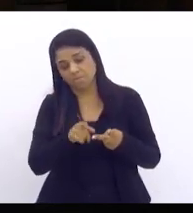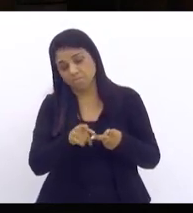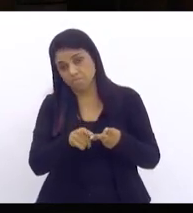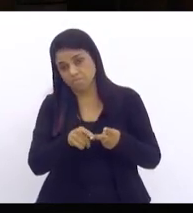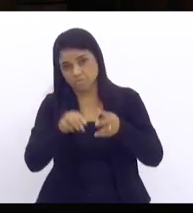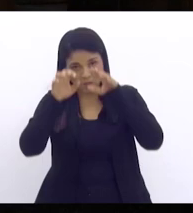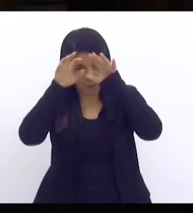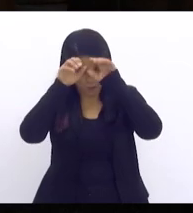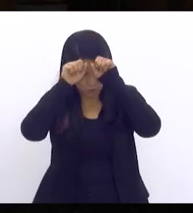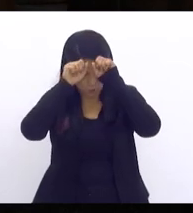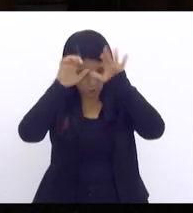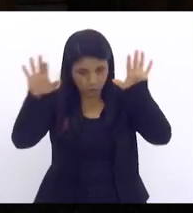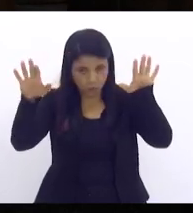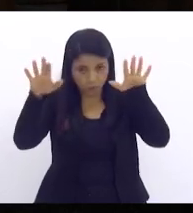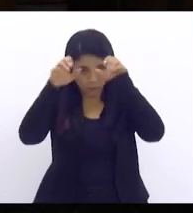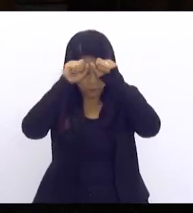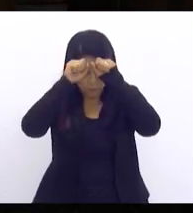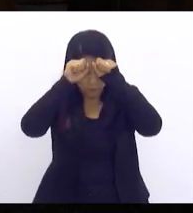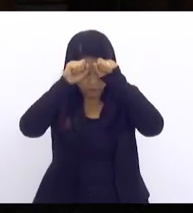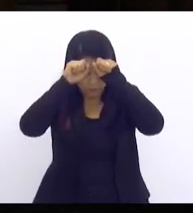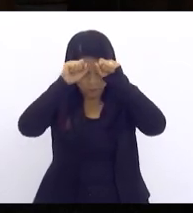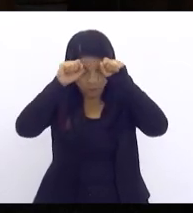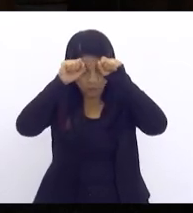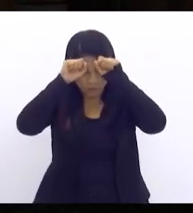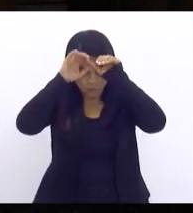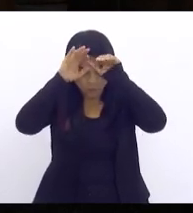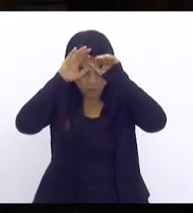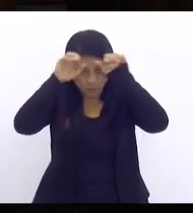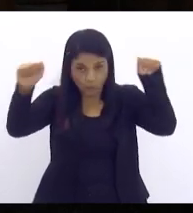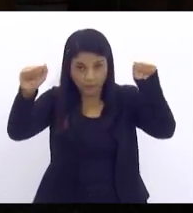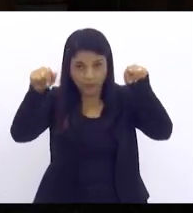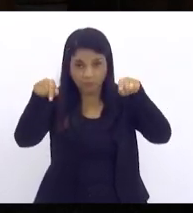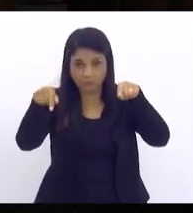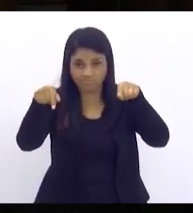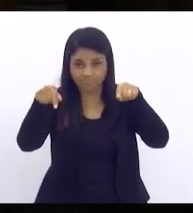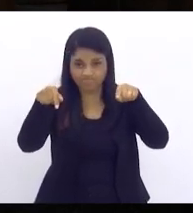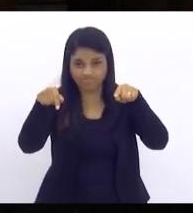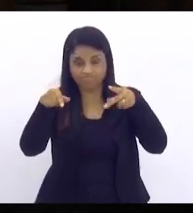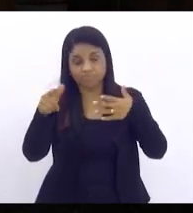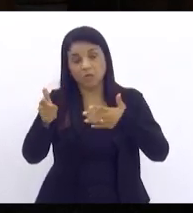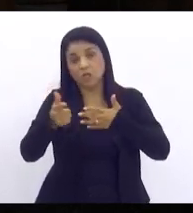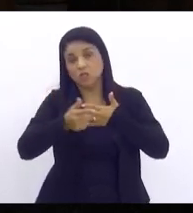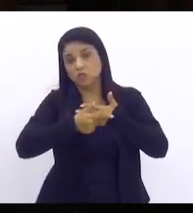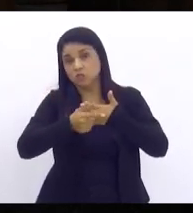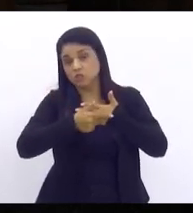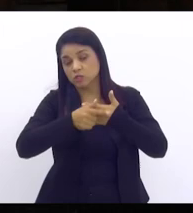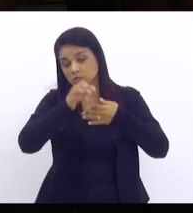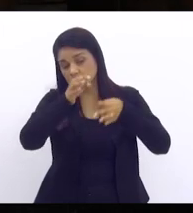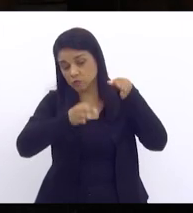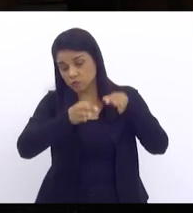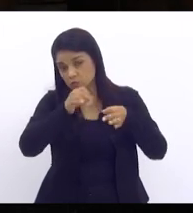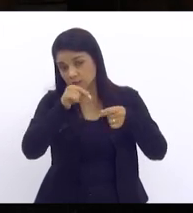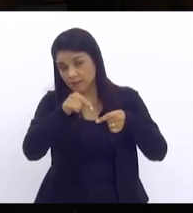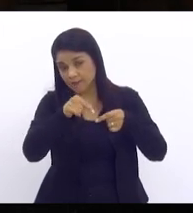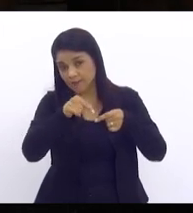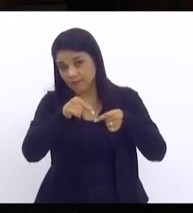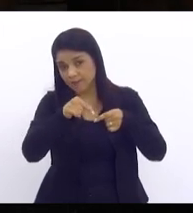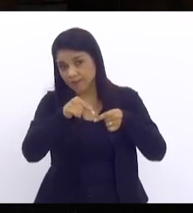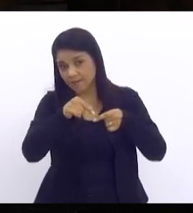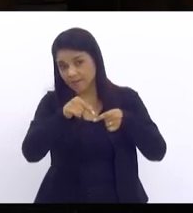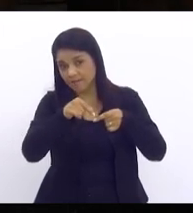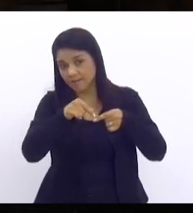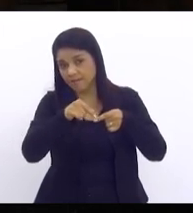hoje, que infelizmente deveria ficar dentro do seu papel de julgar e está começando a